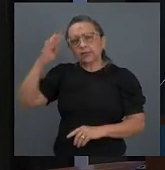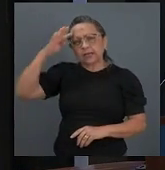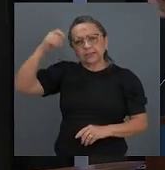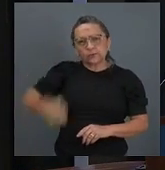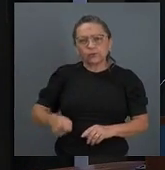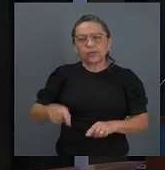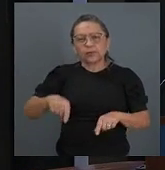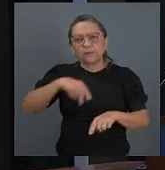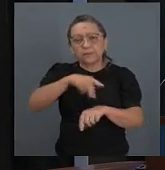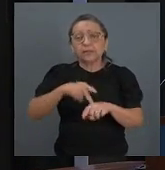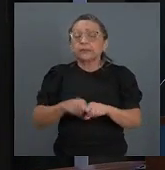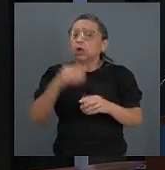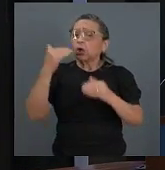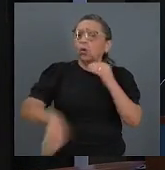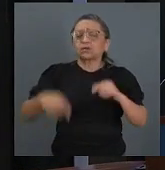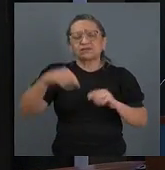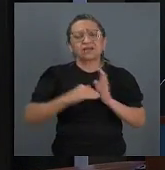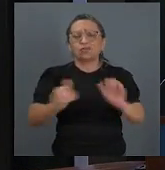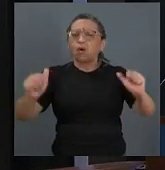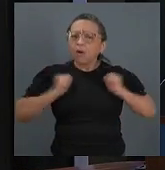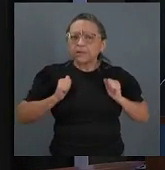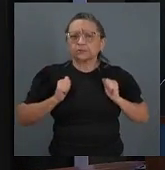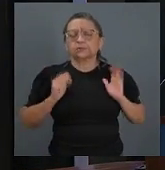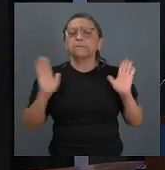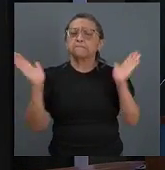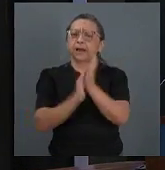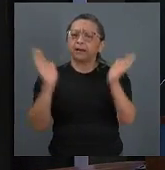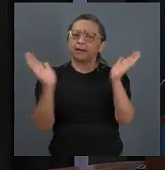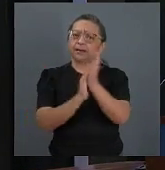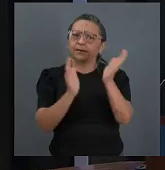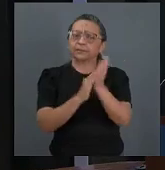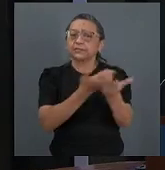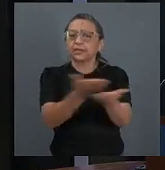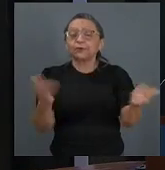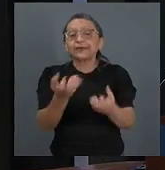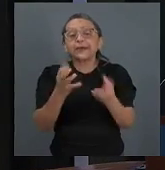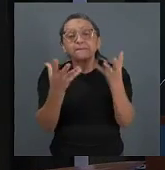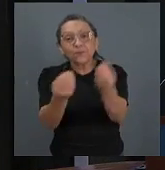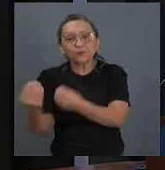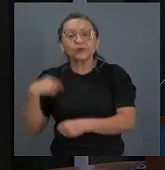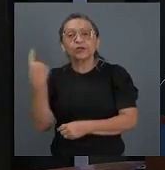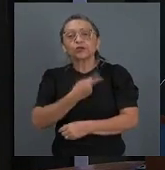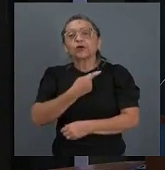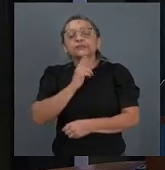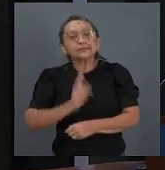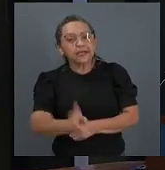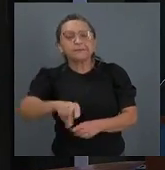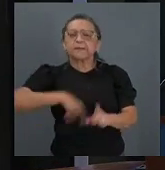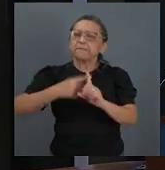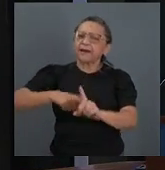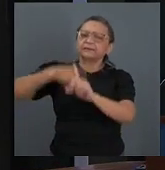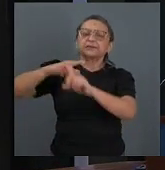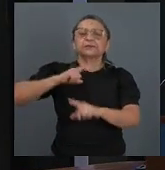país e contra a omissão dessa casa, senador Exalci. Parabéns! Eu queria muito que nós cada vez mais